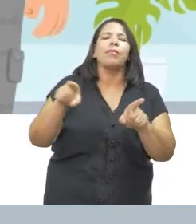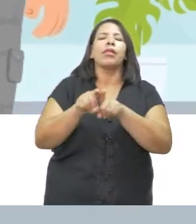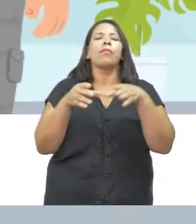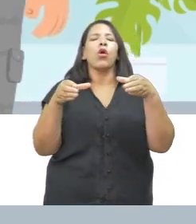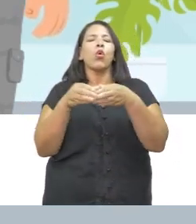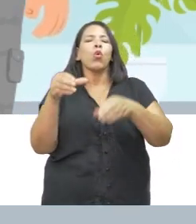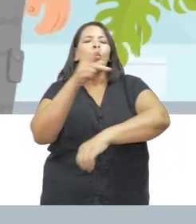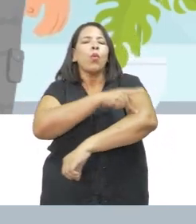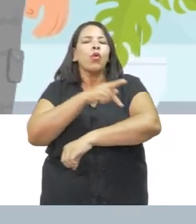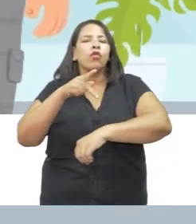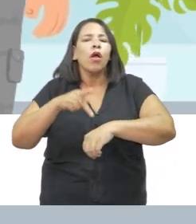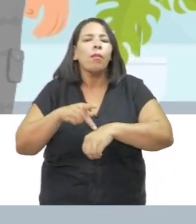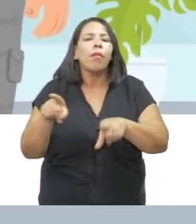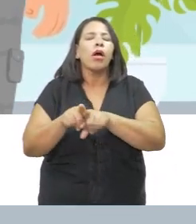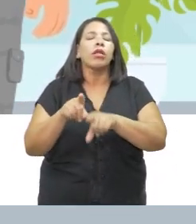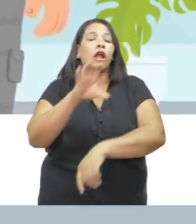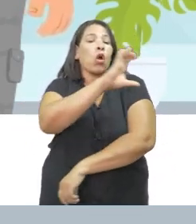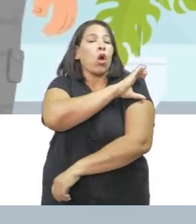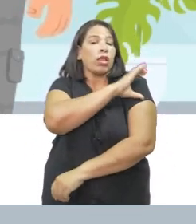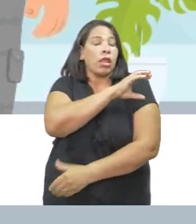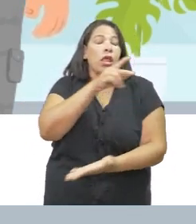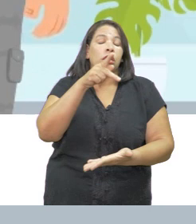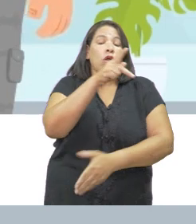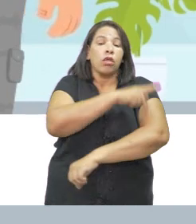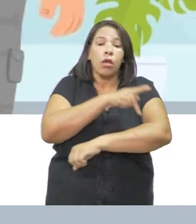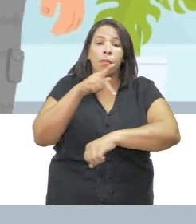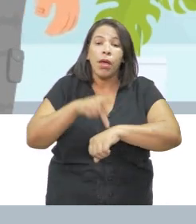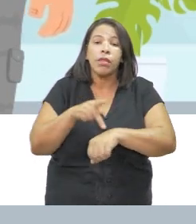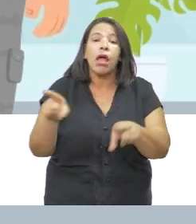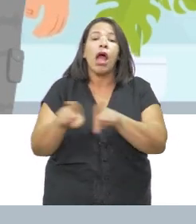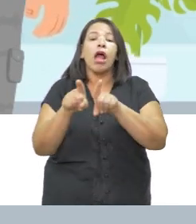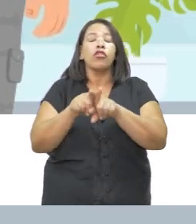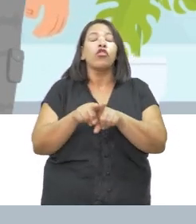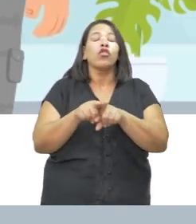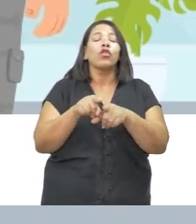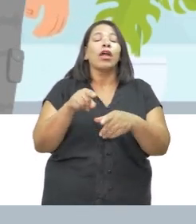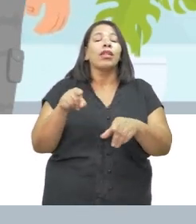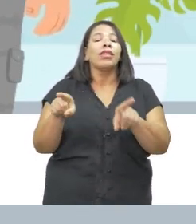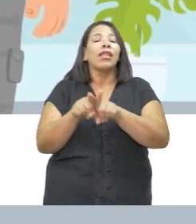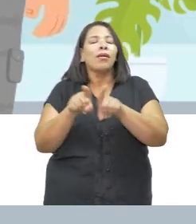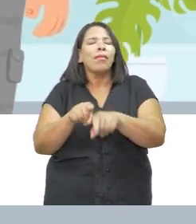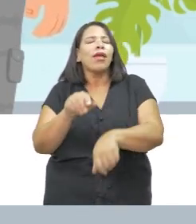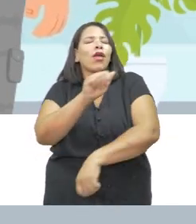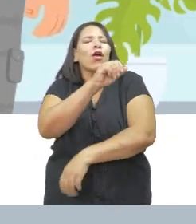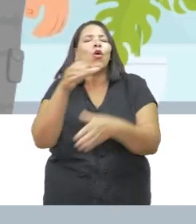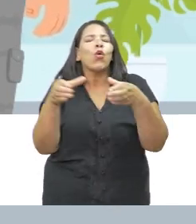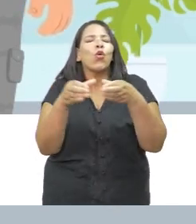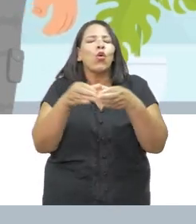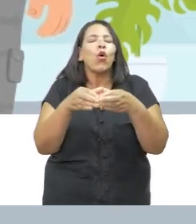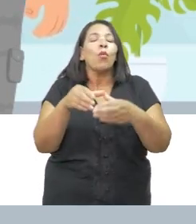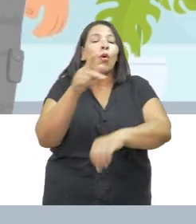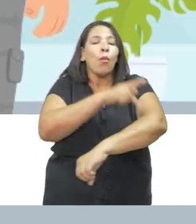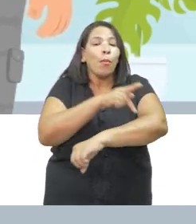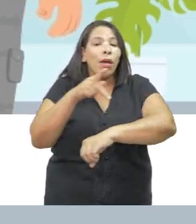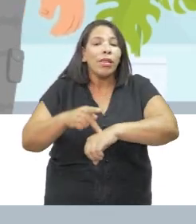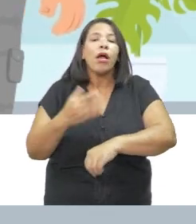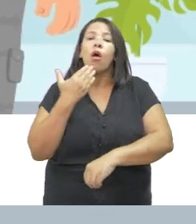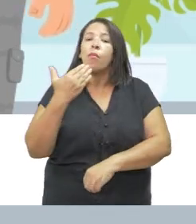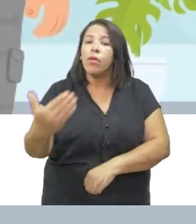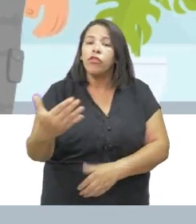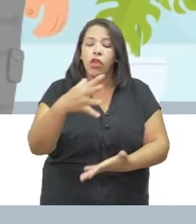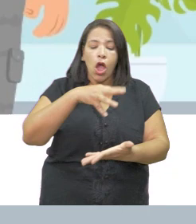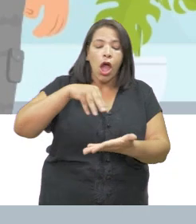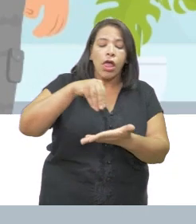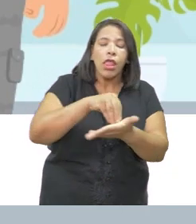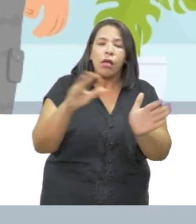pedagógico, das coordenações pedagógicas e das coordenações de assistência estudantil de seu campus. Peça orientações à equipe pedagógica e ao